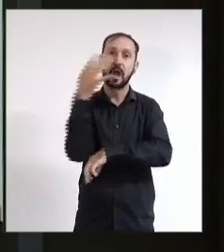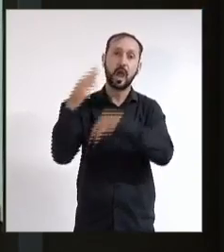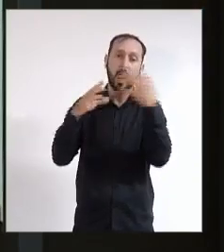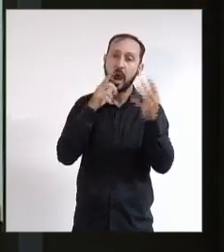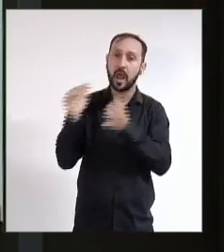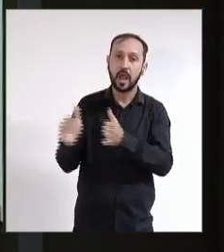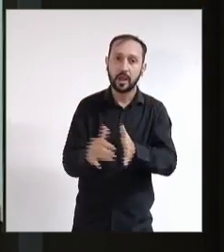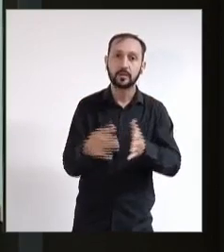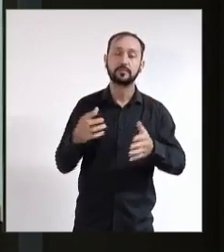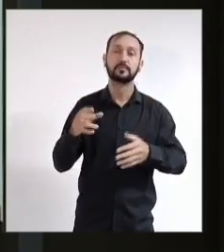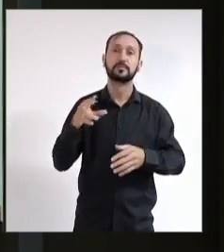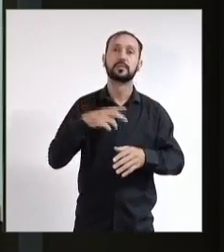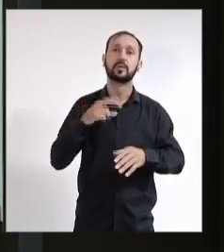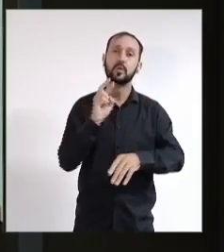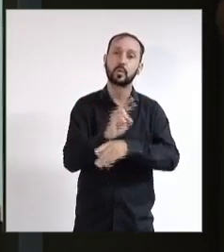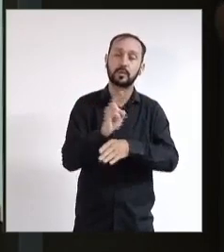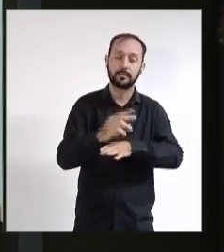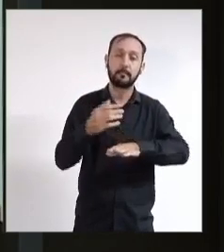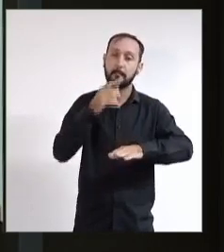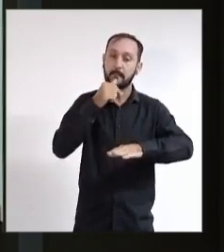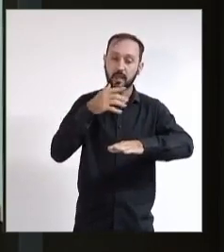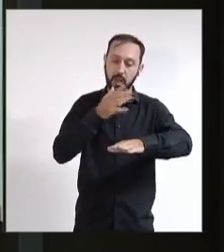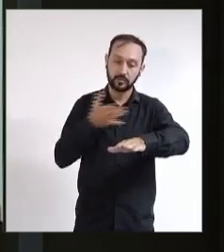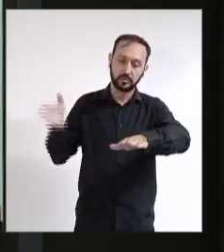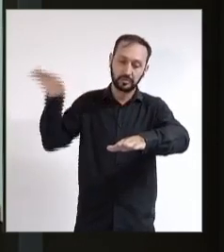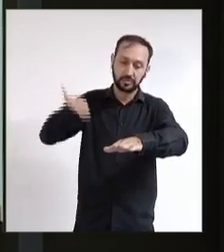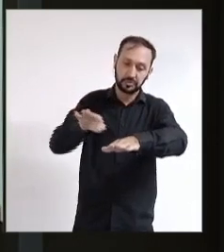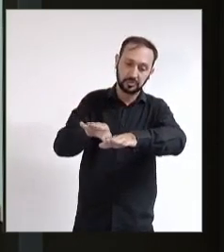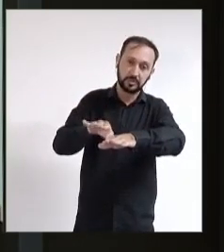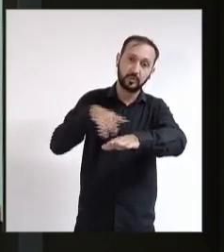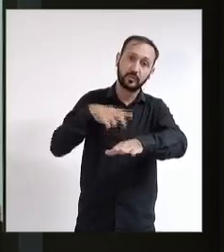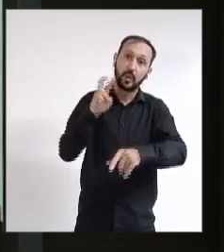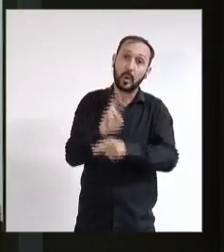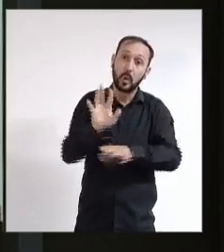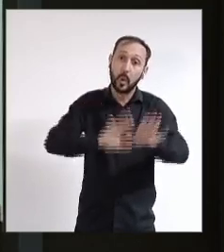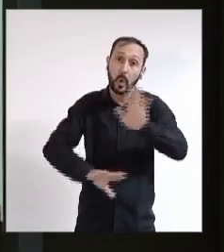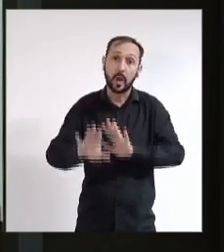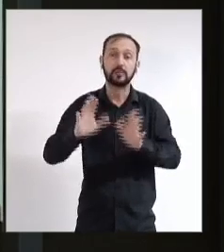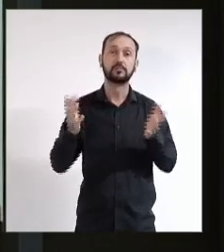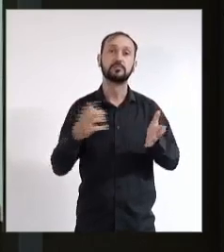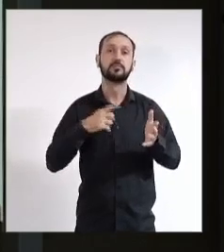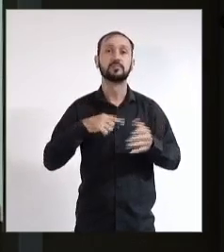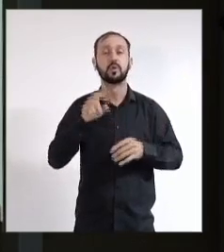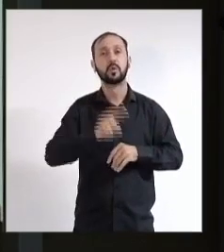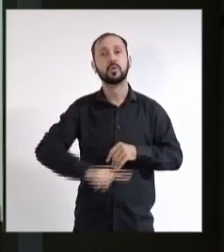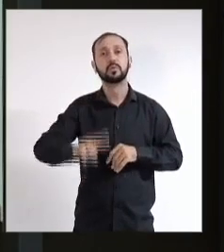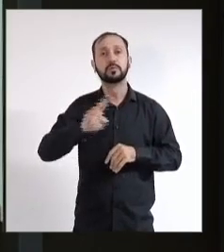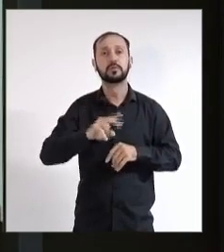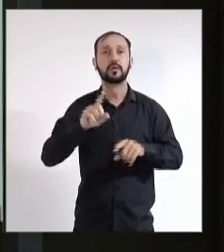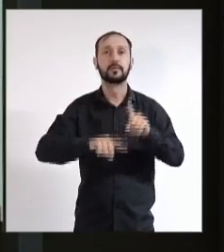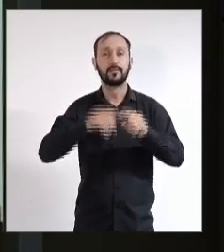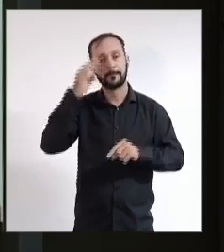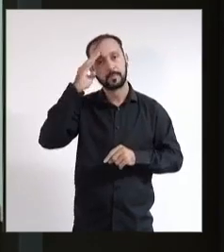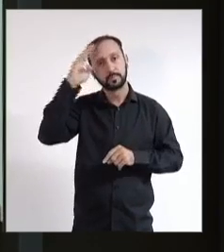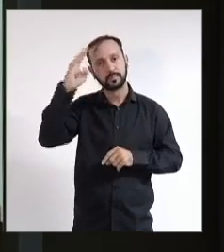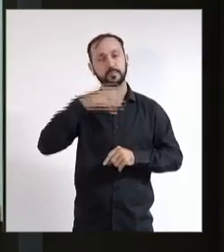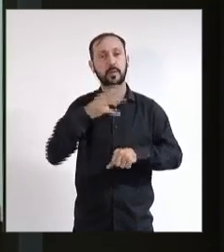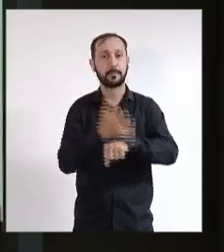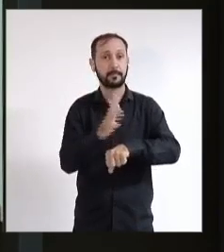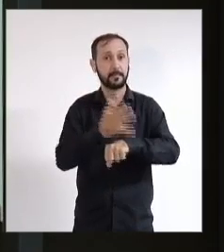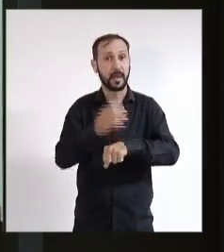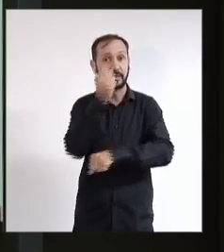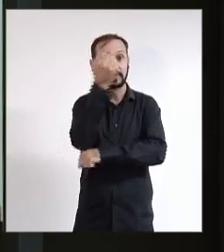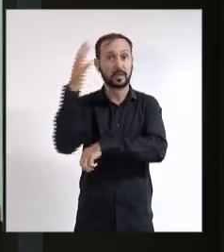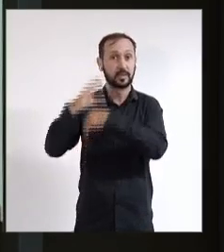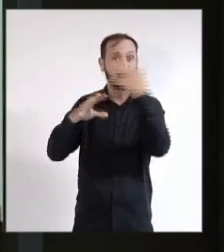dos das encostas como a gente vê no próprio artigo 4º a promoção na utilização de princípios e práticas de conservação da natureza